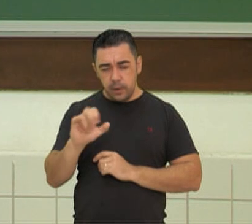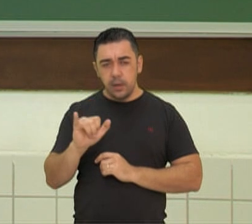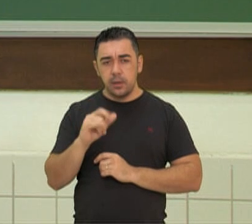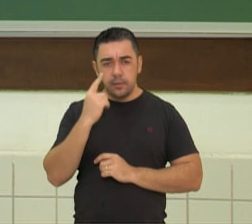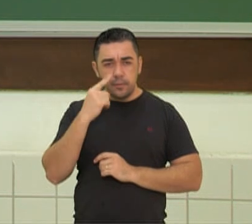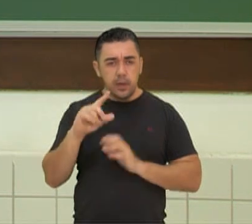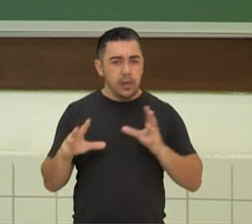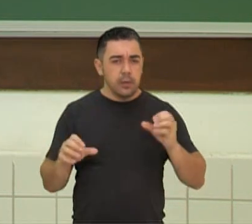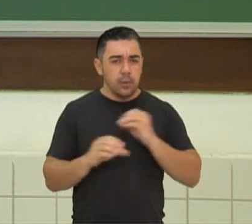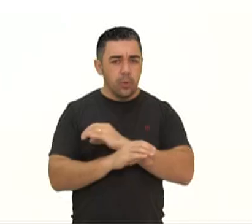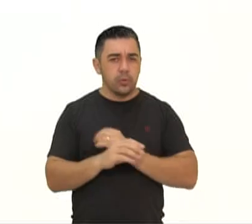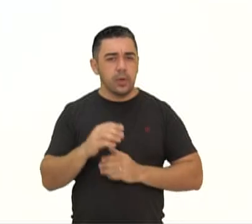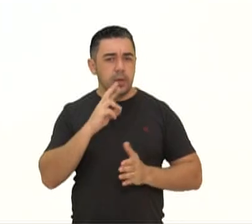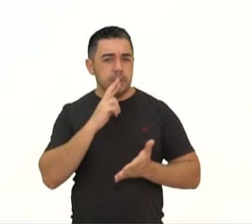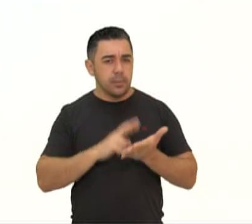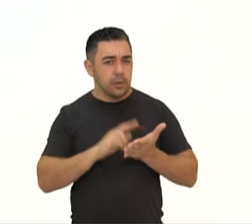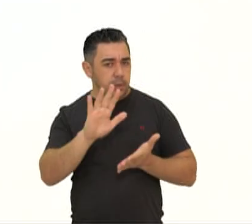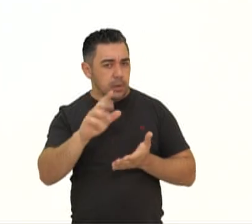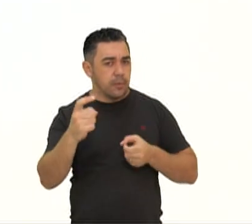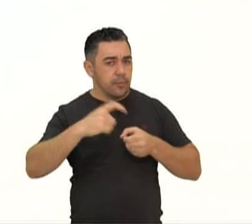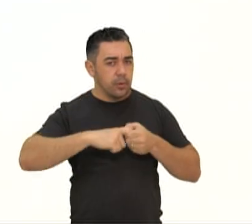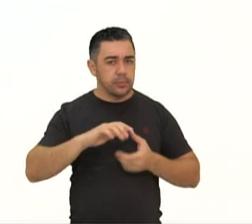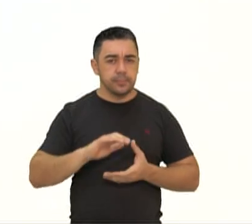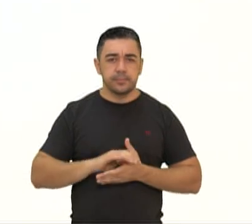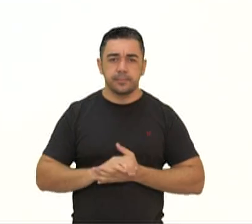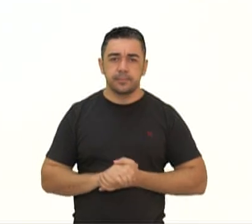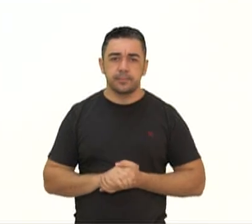resposta. O professor já volta.